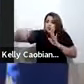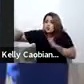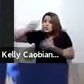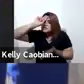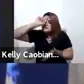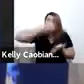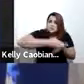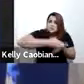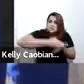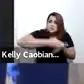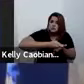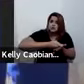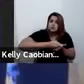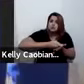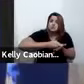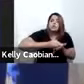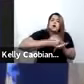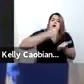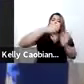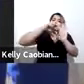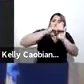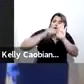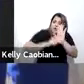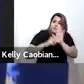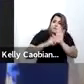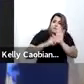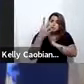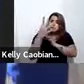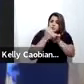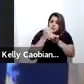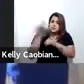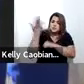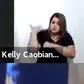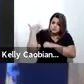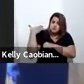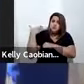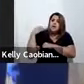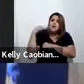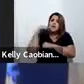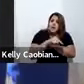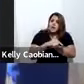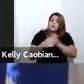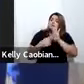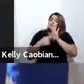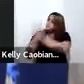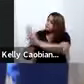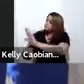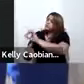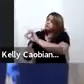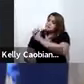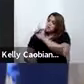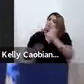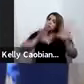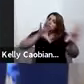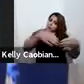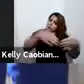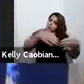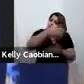anos atrás, ela tivesse tomado partido, efetivamente, de uma